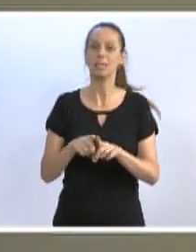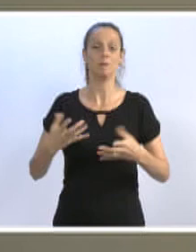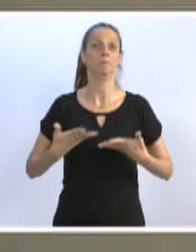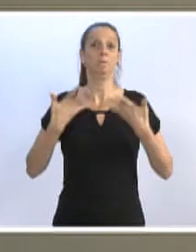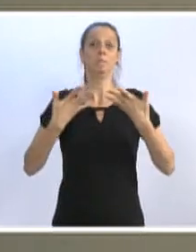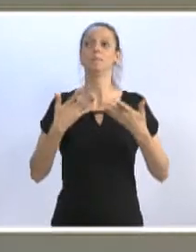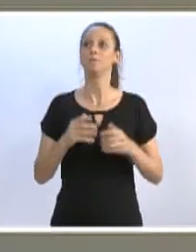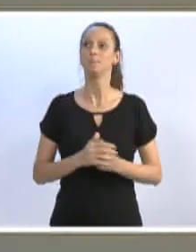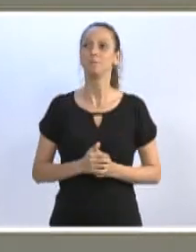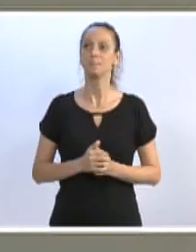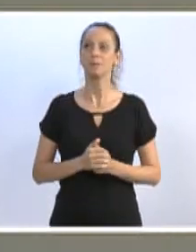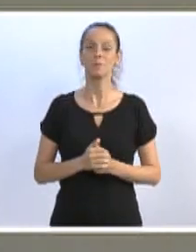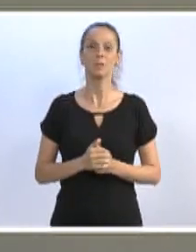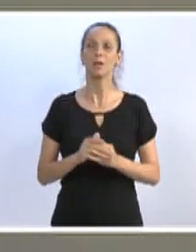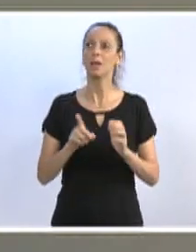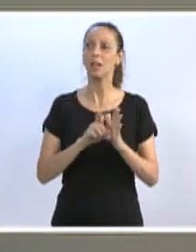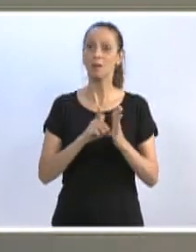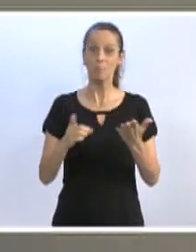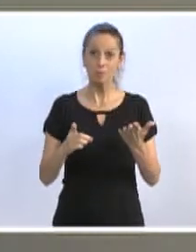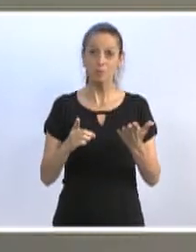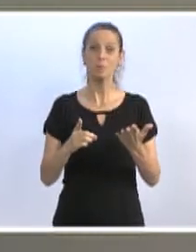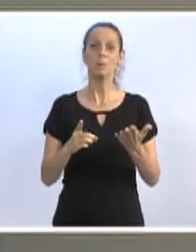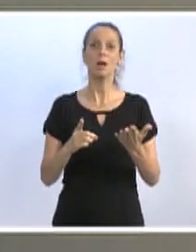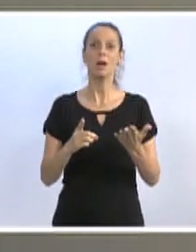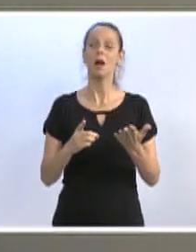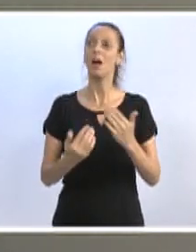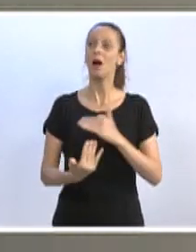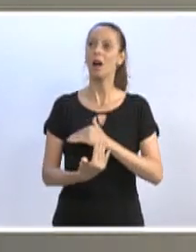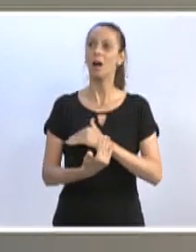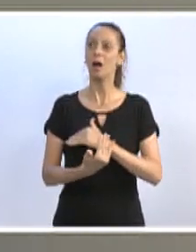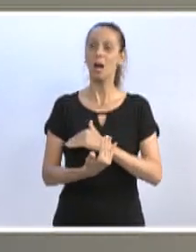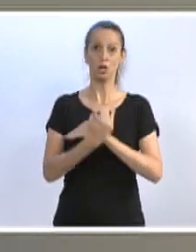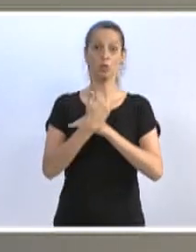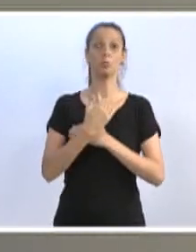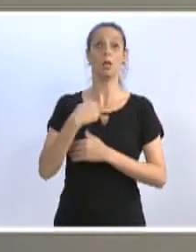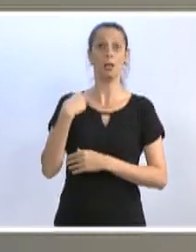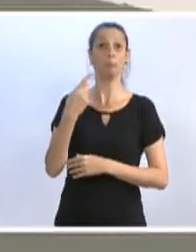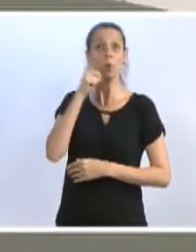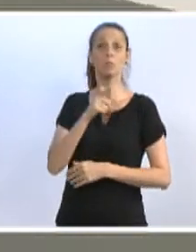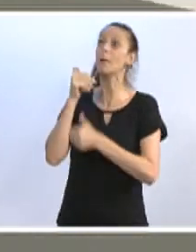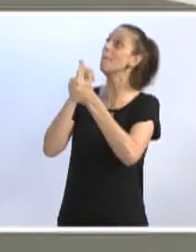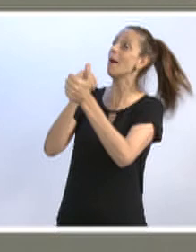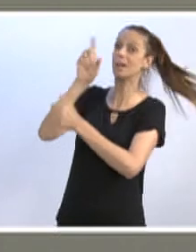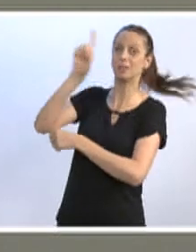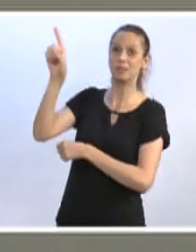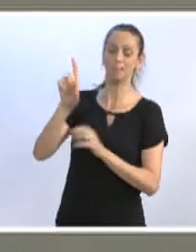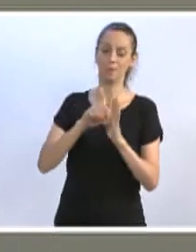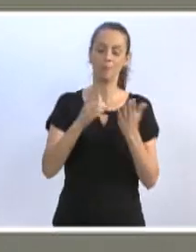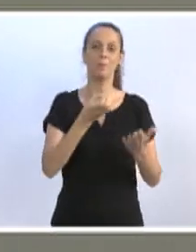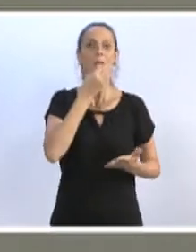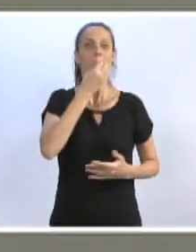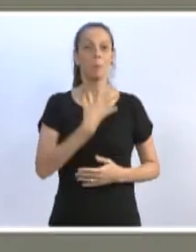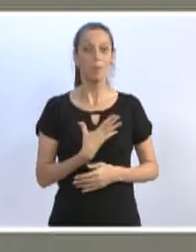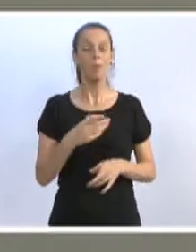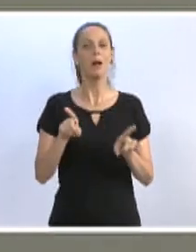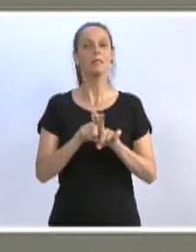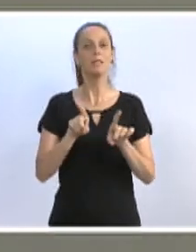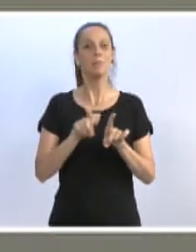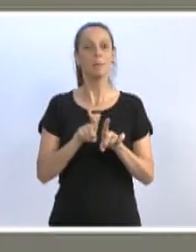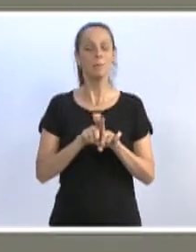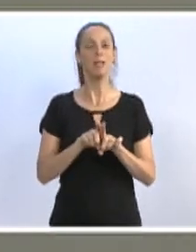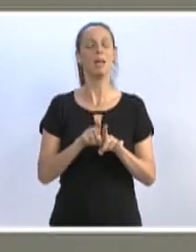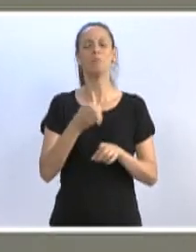sagrada do mundo. Ela faz bem pra gente chegar perto de Deus. A Bíblia é boa e muito